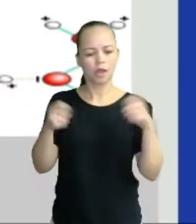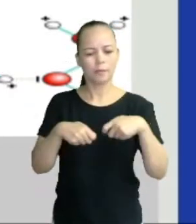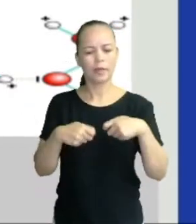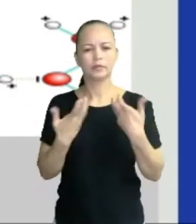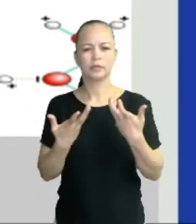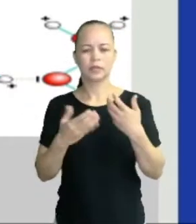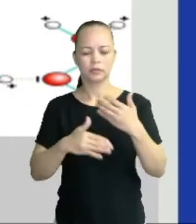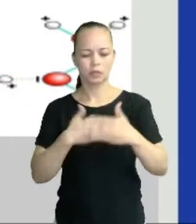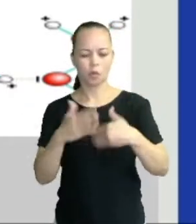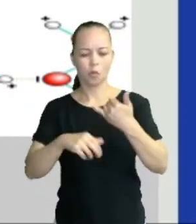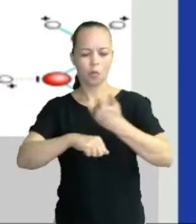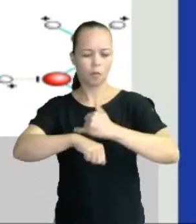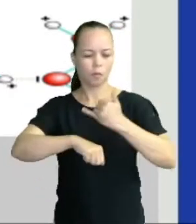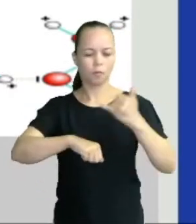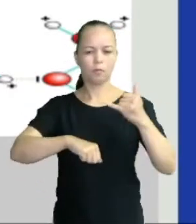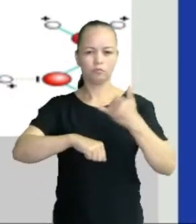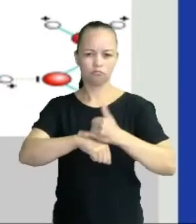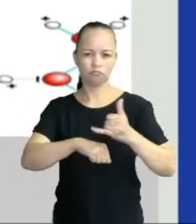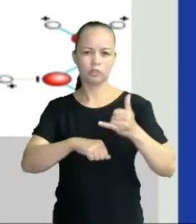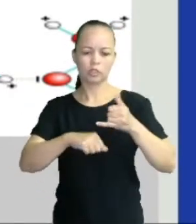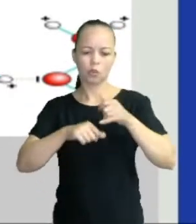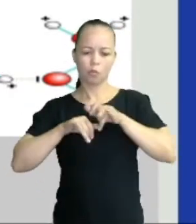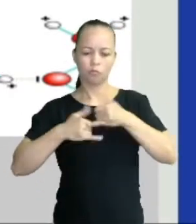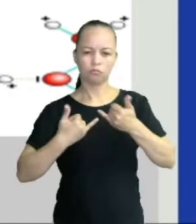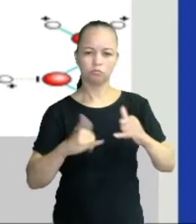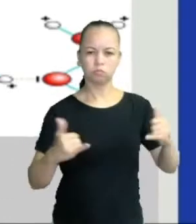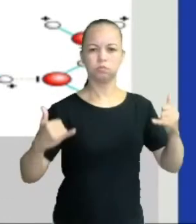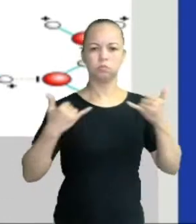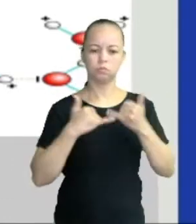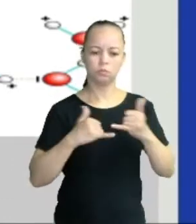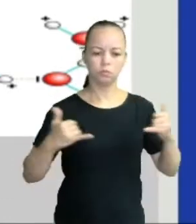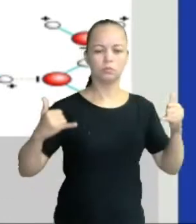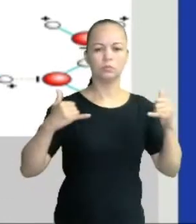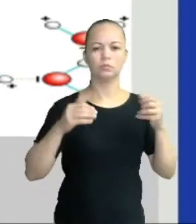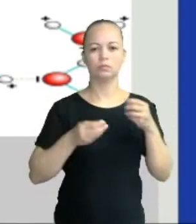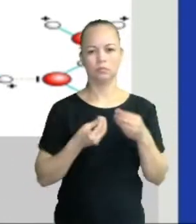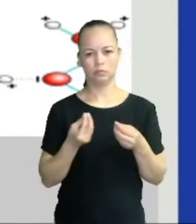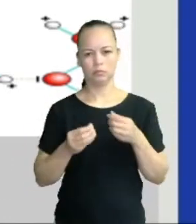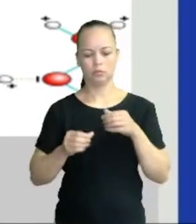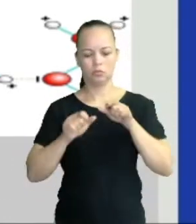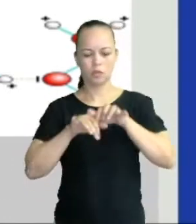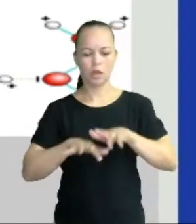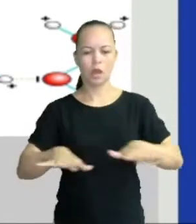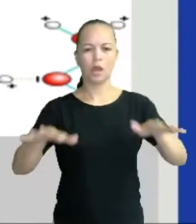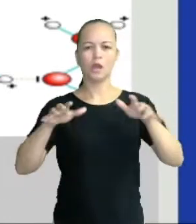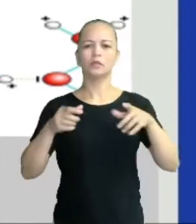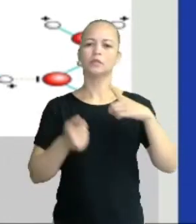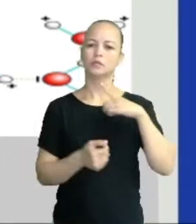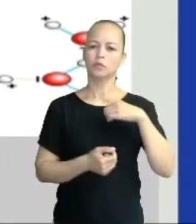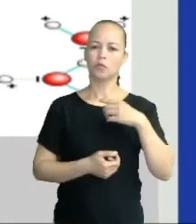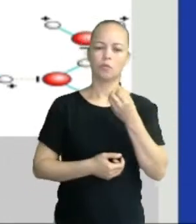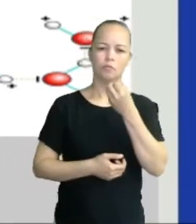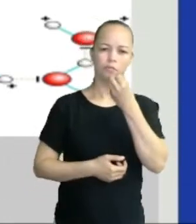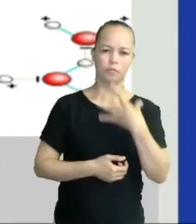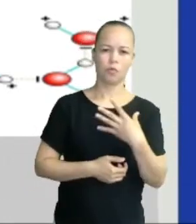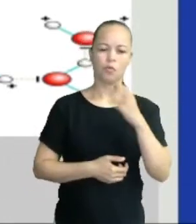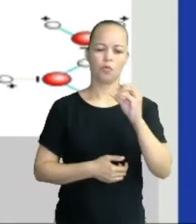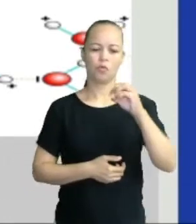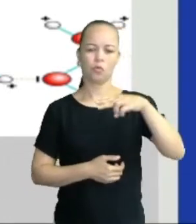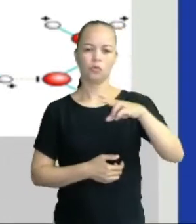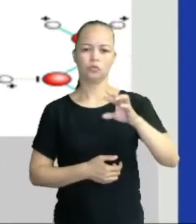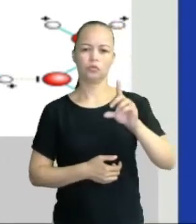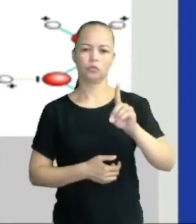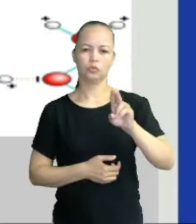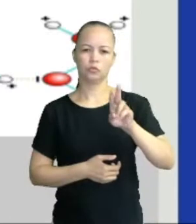de ser um bom transportador de corrente elétrica, de energia elétrica, ser também um bom condutor térmico. Então, tudo isso vai